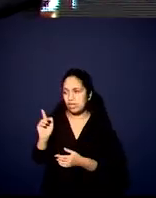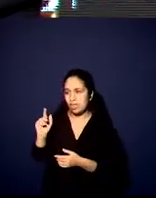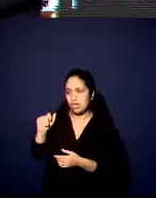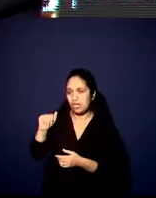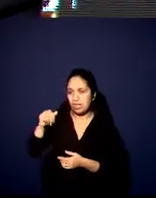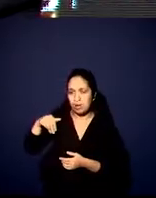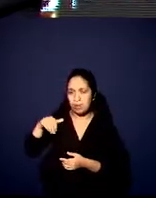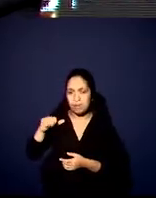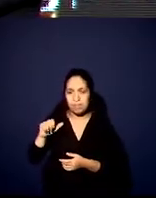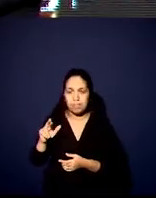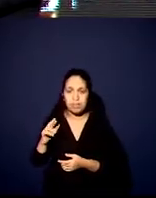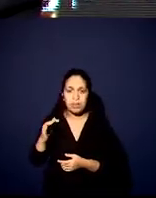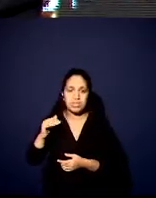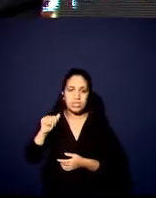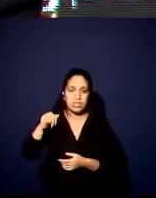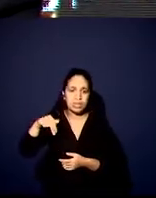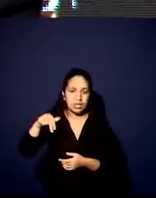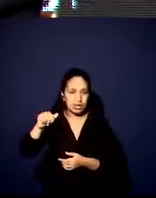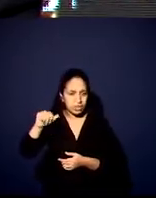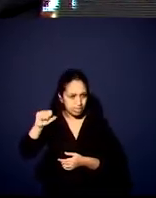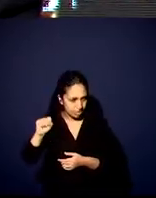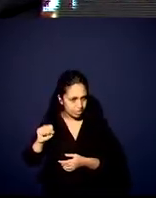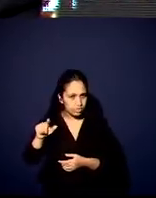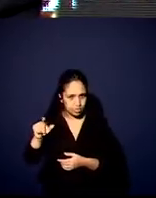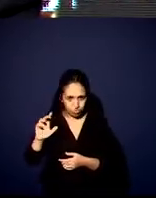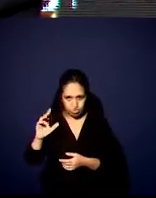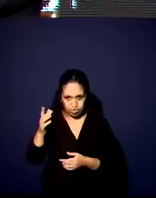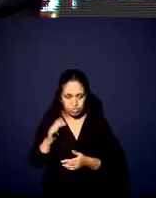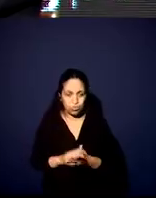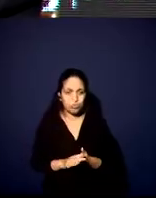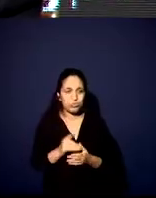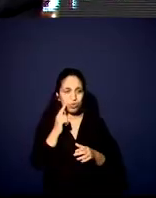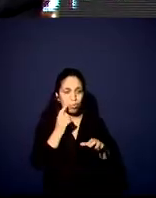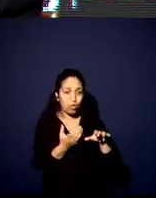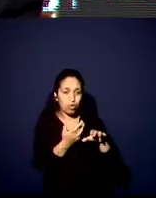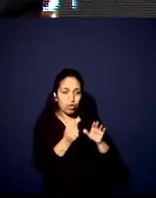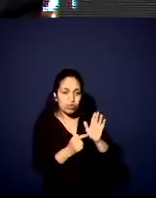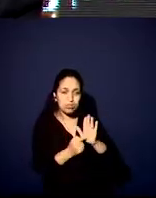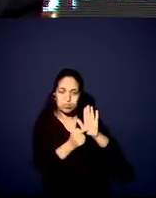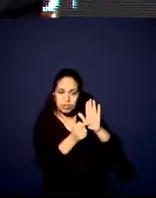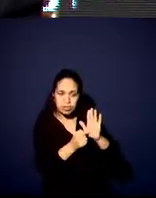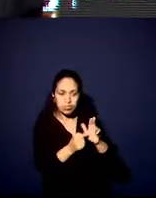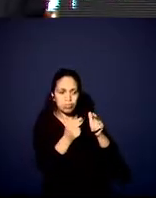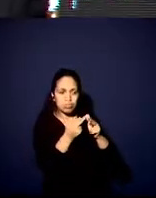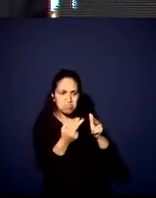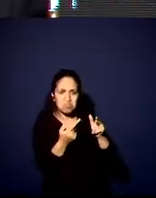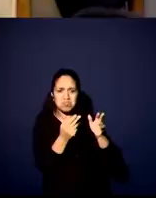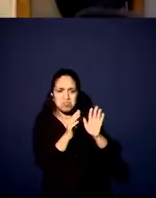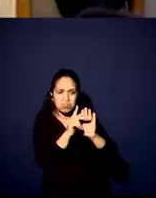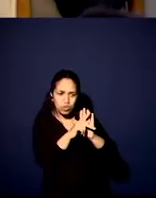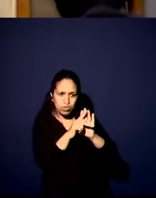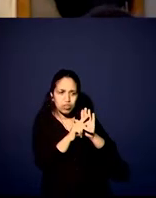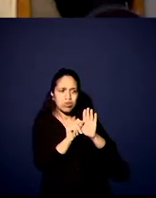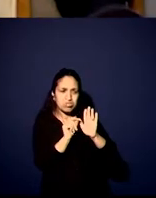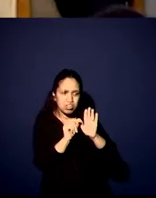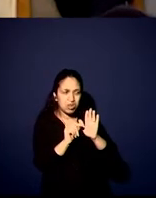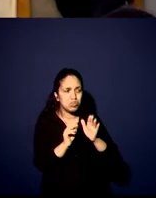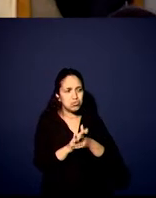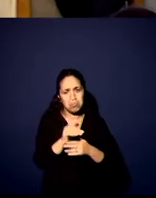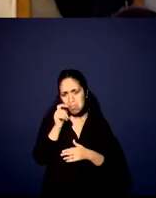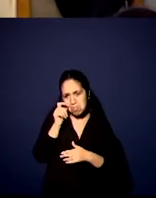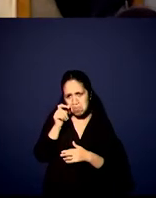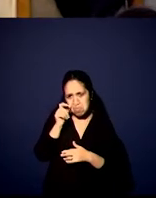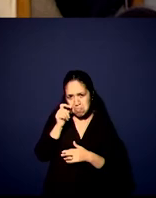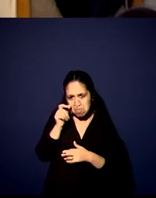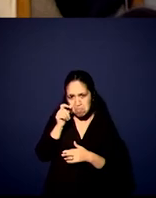o congresso apresentou algumas iniciativas é umas muito interessantes